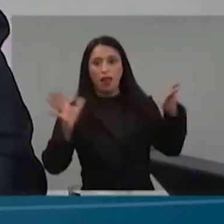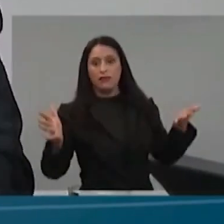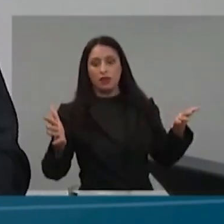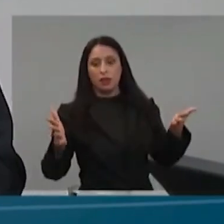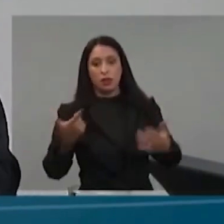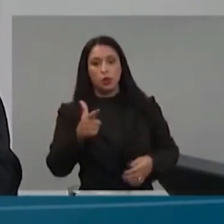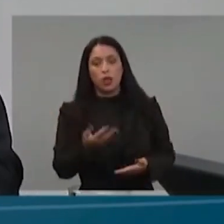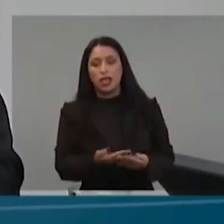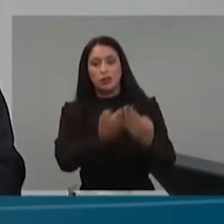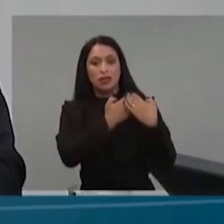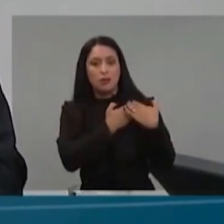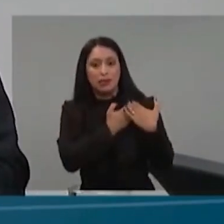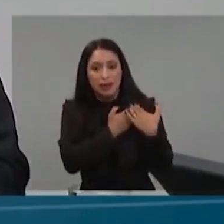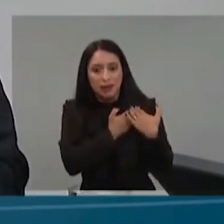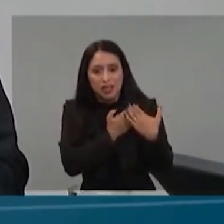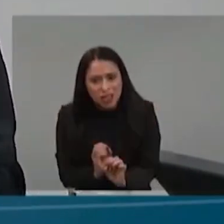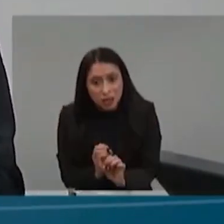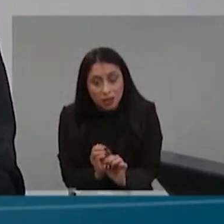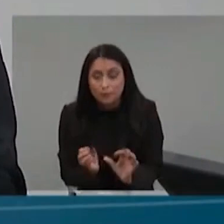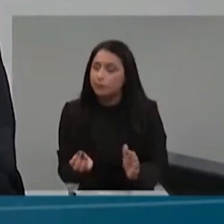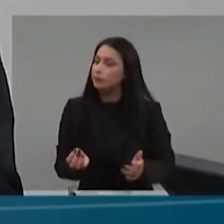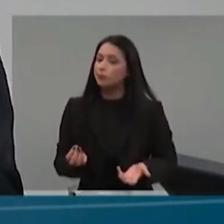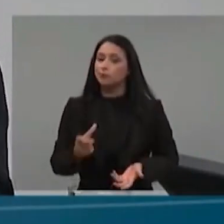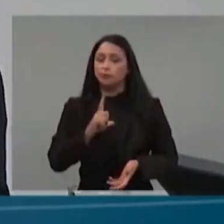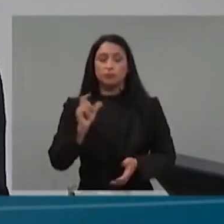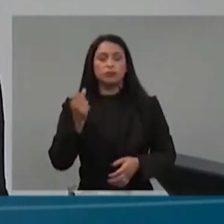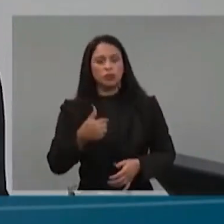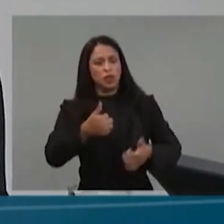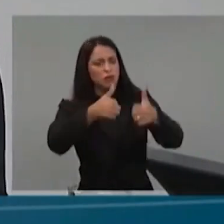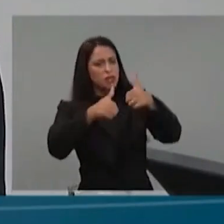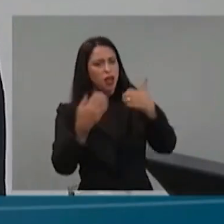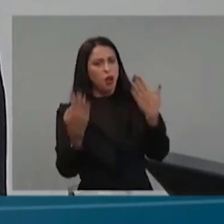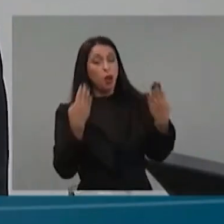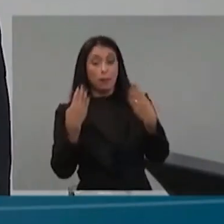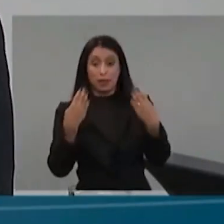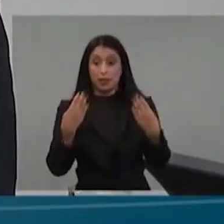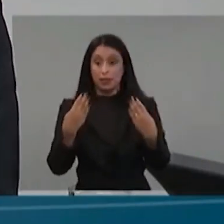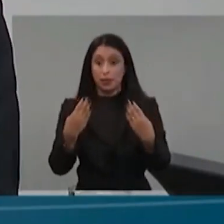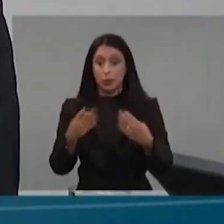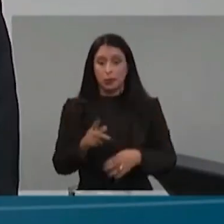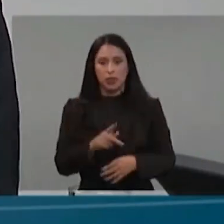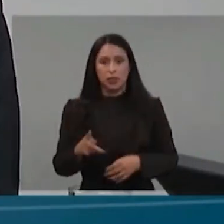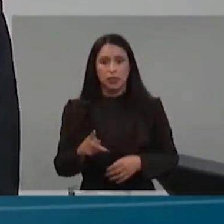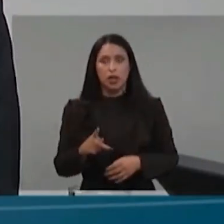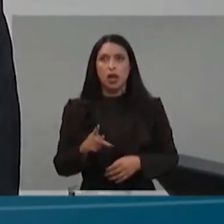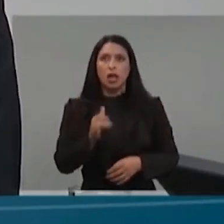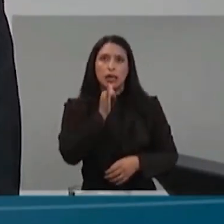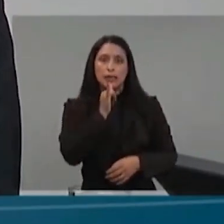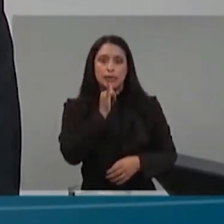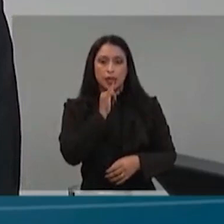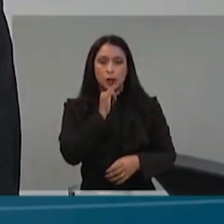sem responsabilidade alguma. Eu fiz a analogia com alguém, presidente, com alguém que